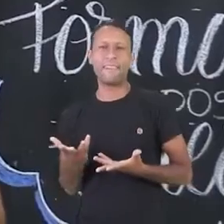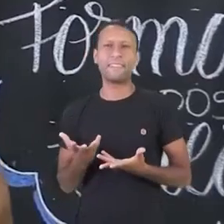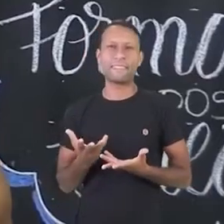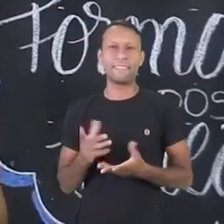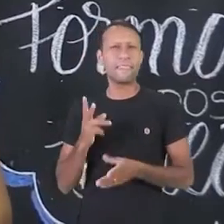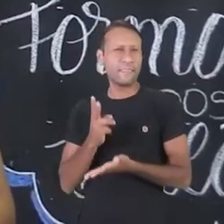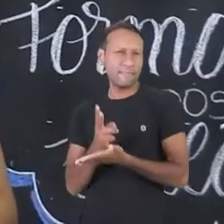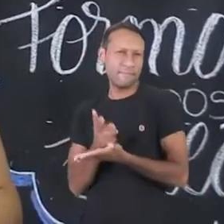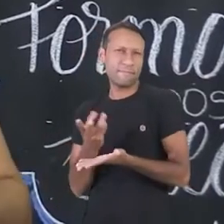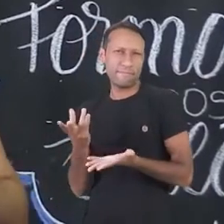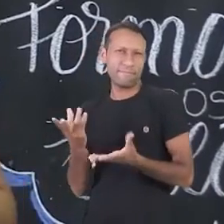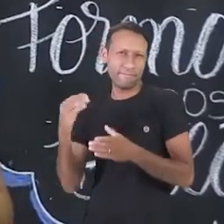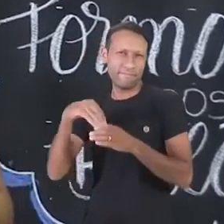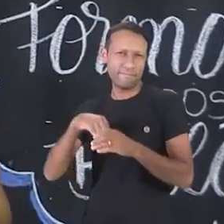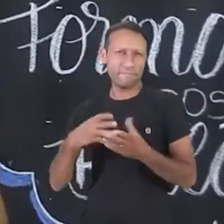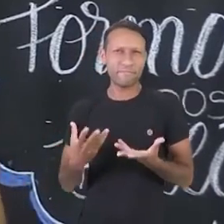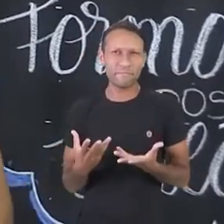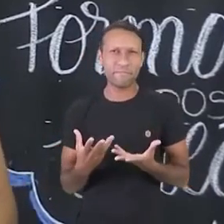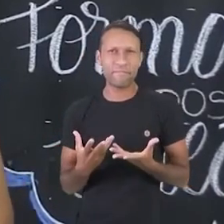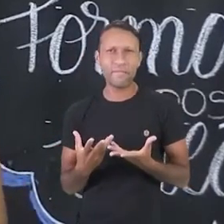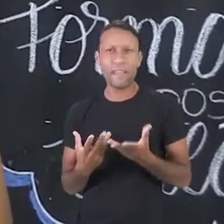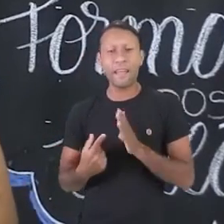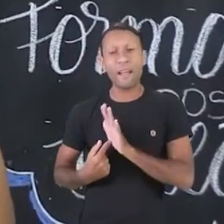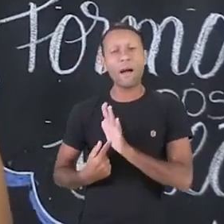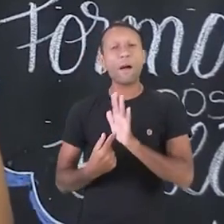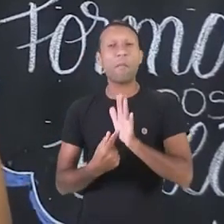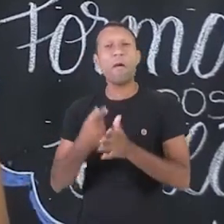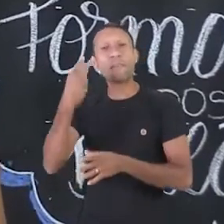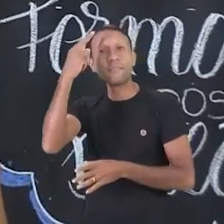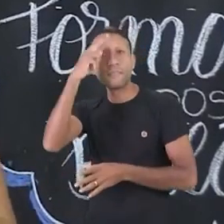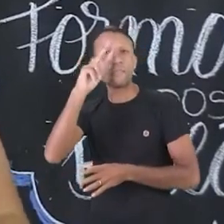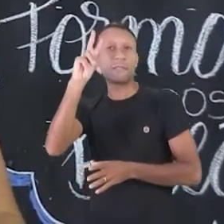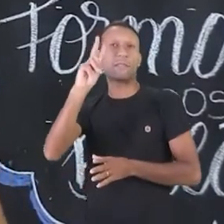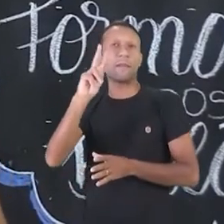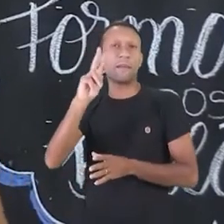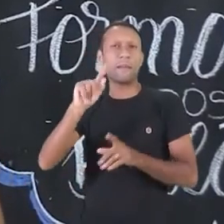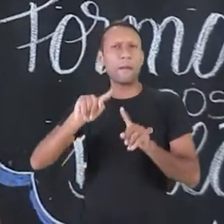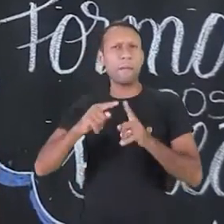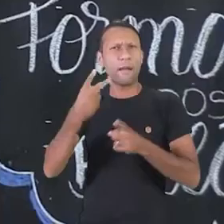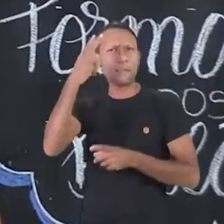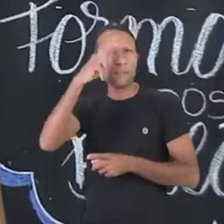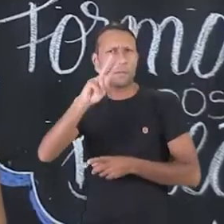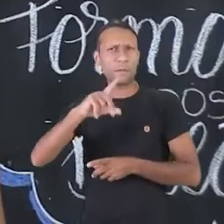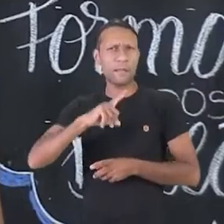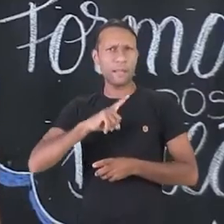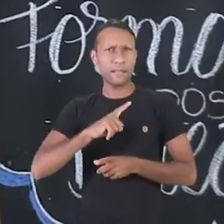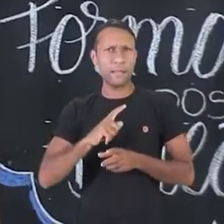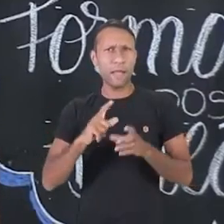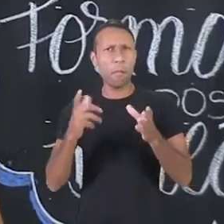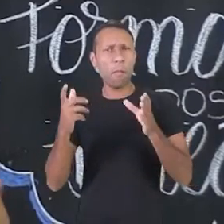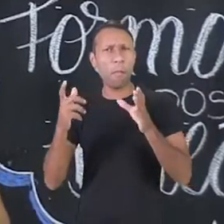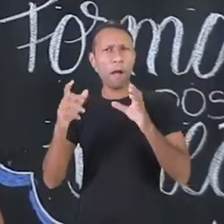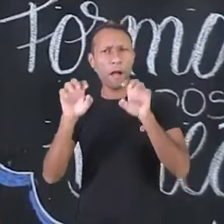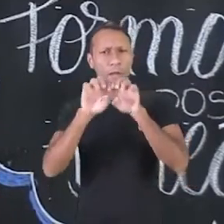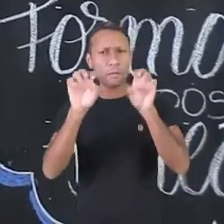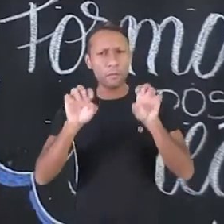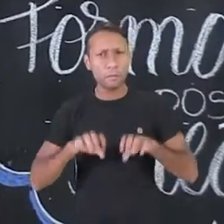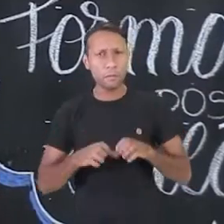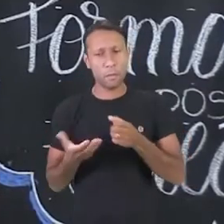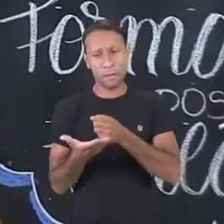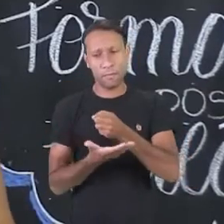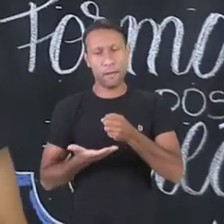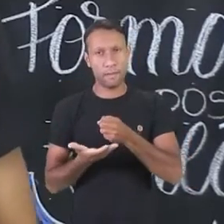internet, essas tirinhas contam histórias. E uma história tem uma estrutura básica que ela precisa ser respeitada. Então, acima de